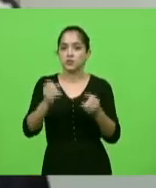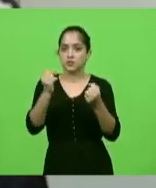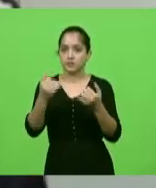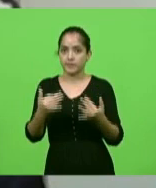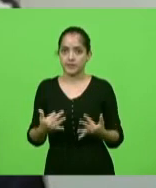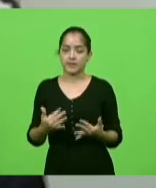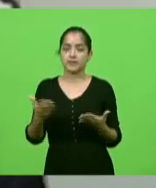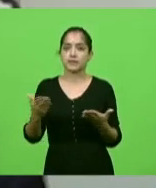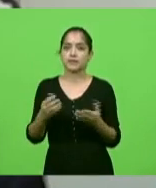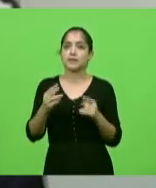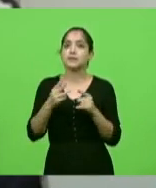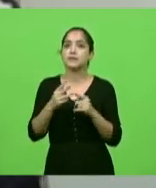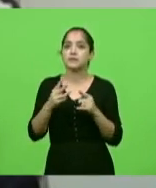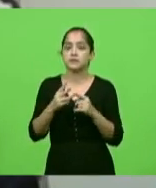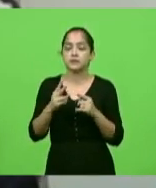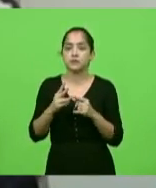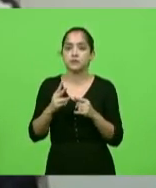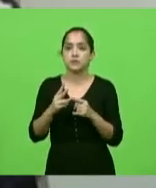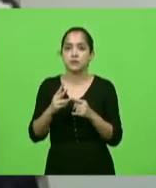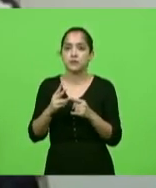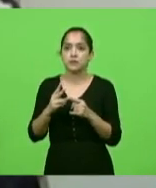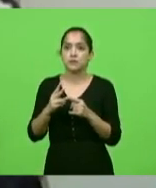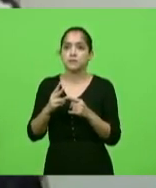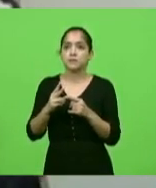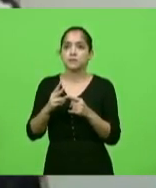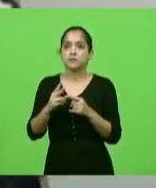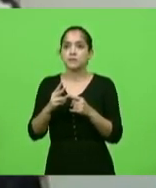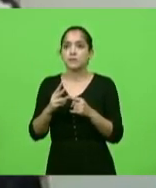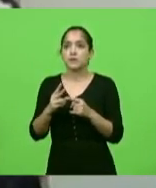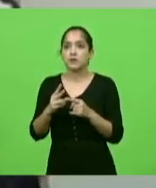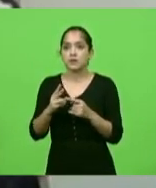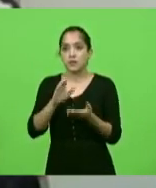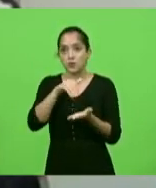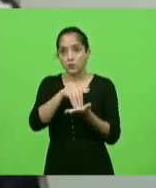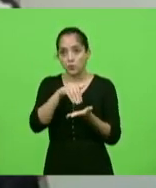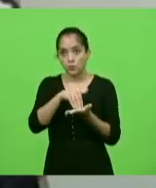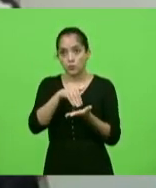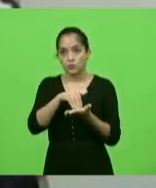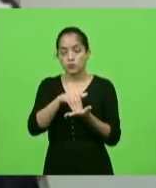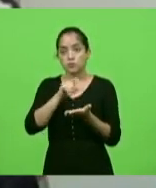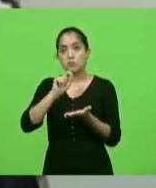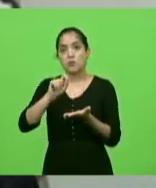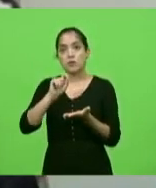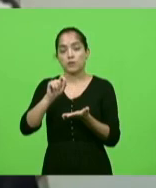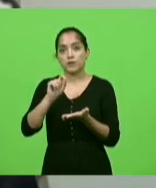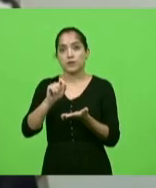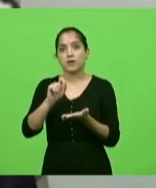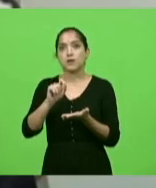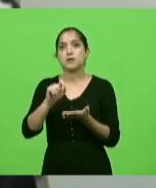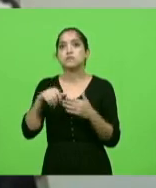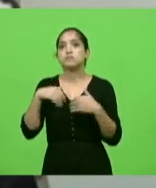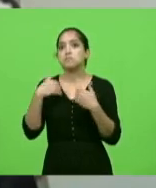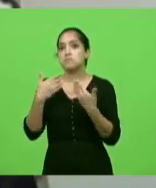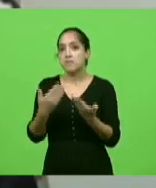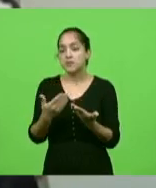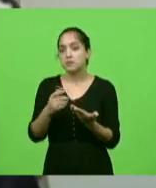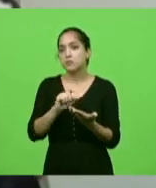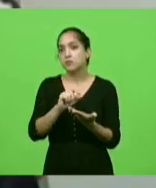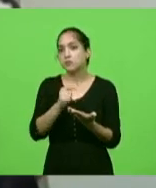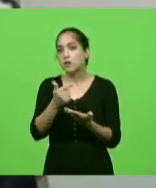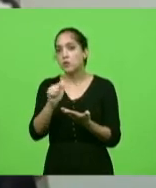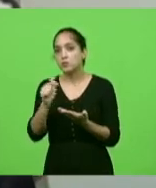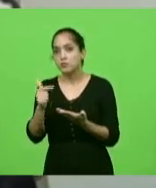citada aqui em 3º lugar o terceiro e último lugar trata-se de entendimento que mesmo não a tendo